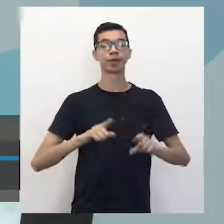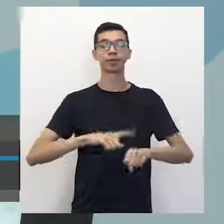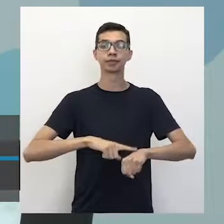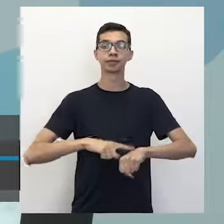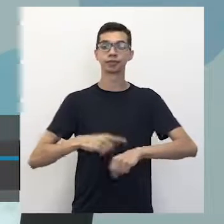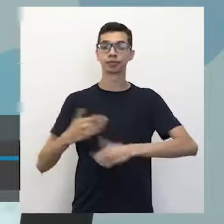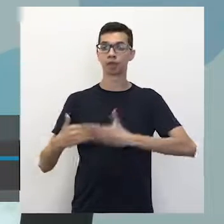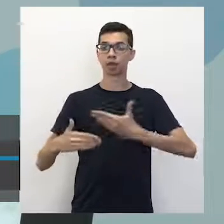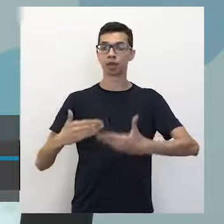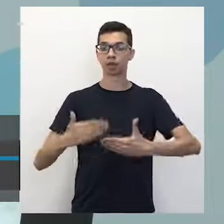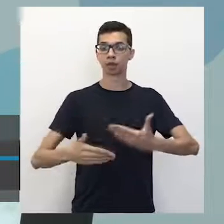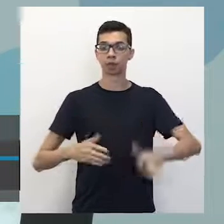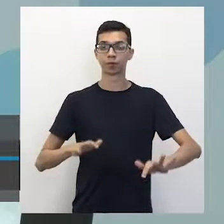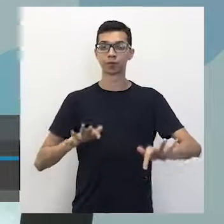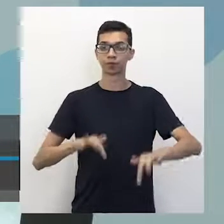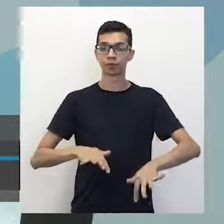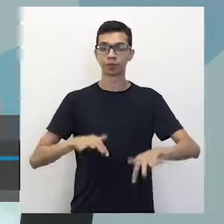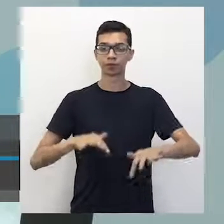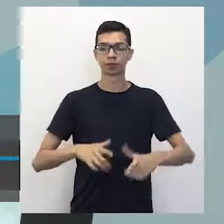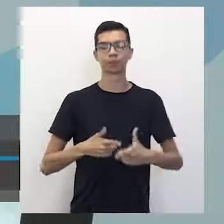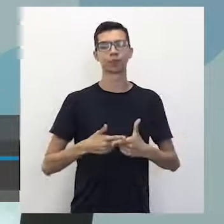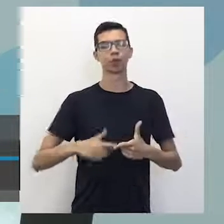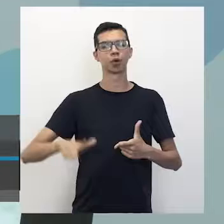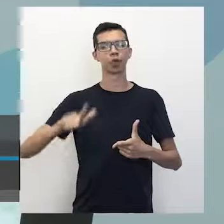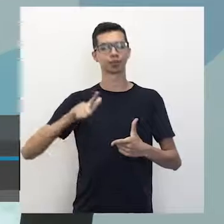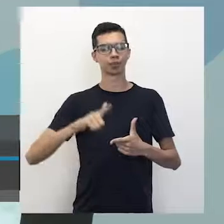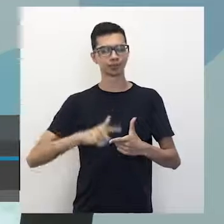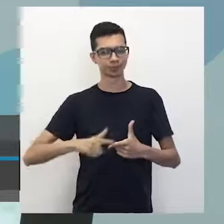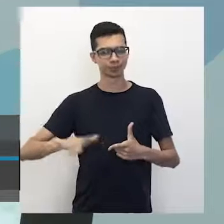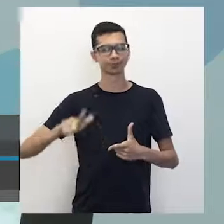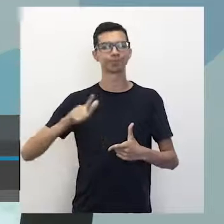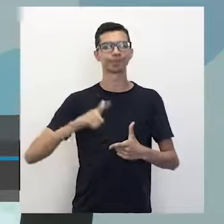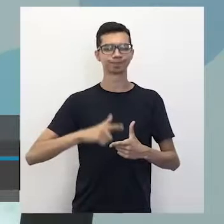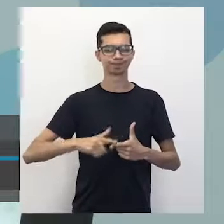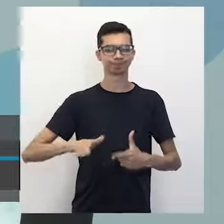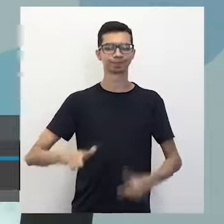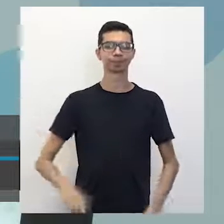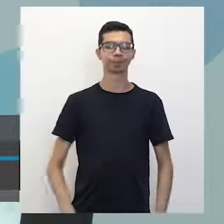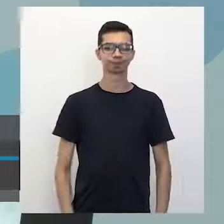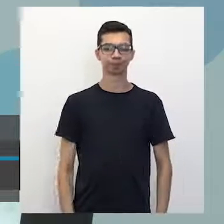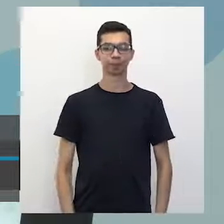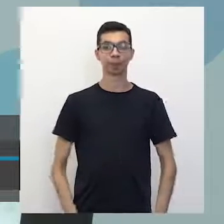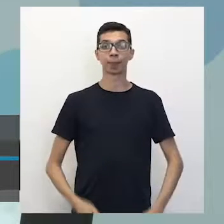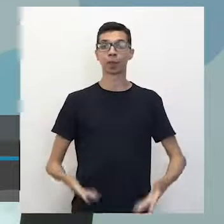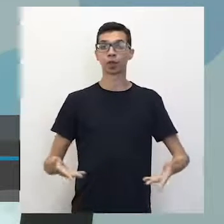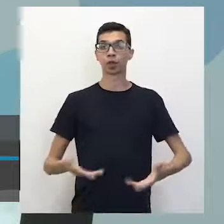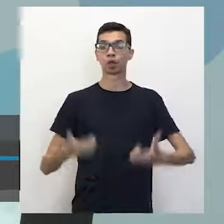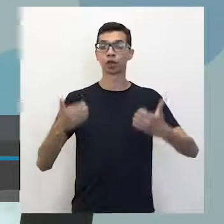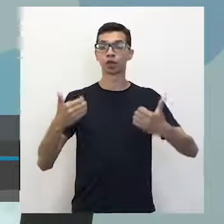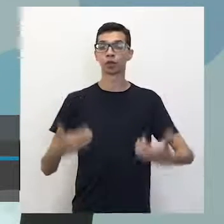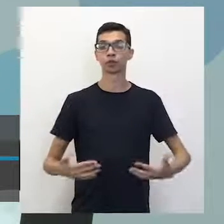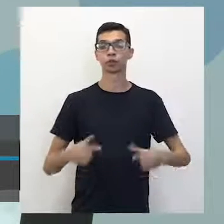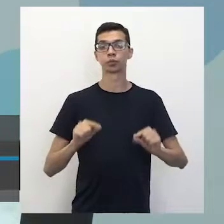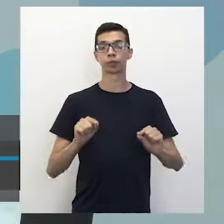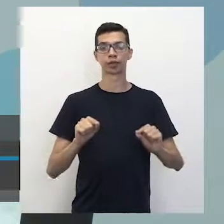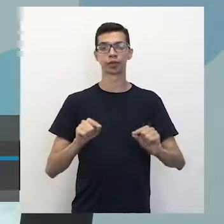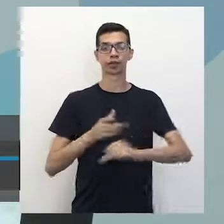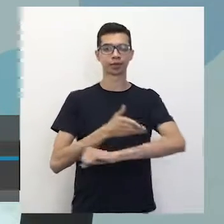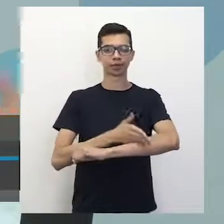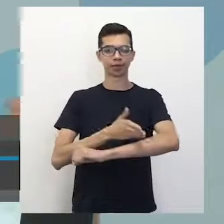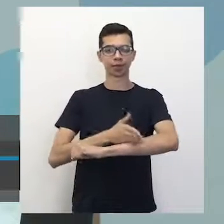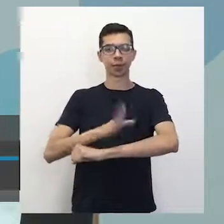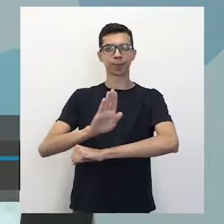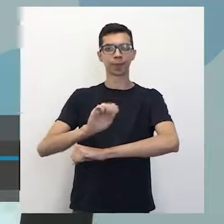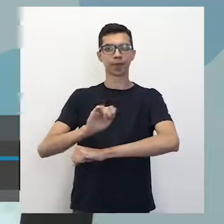desse feudalismo começou a gerar problemas para esse sistema. E aí a gente vai entrar na chamada Baixa Idade Média,